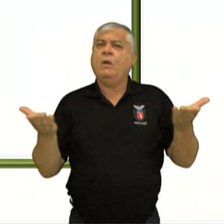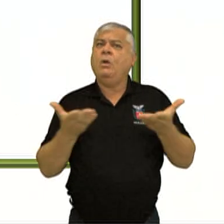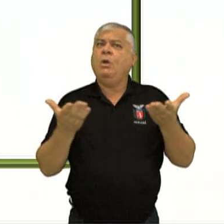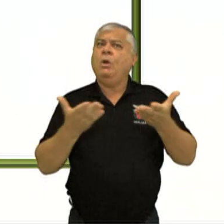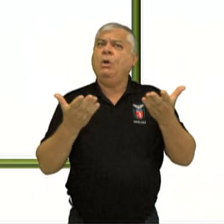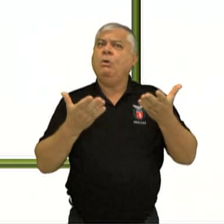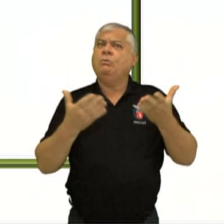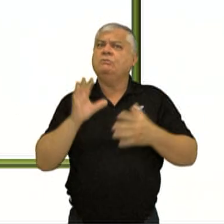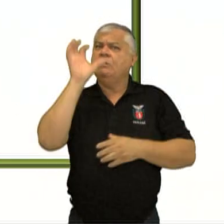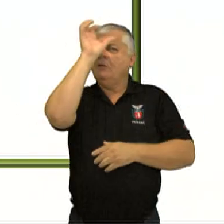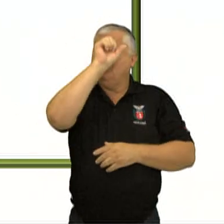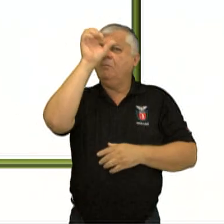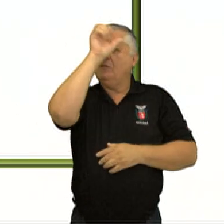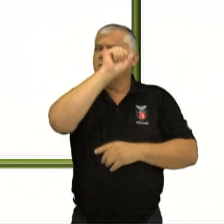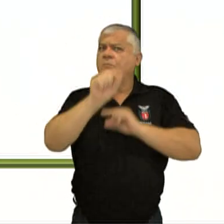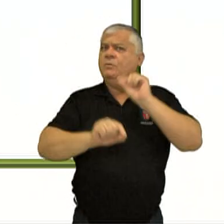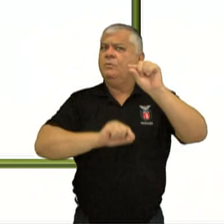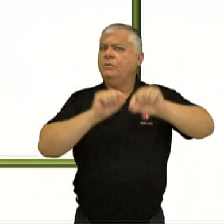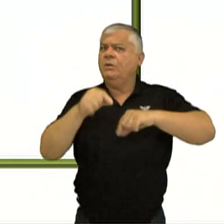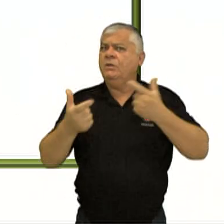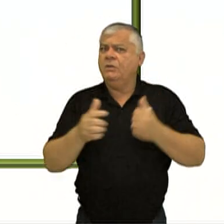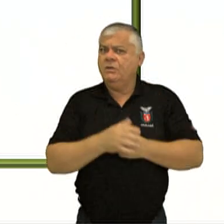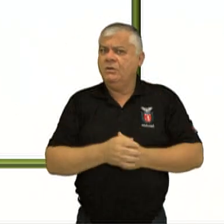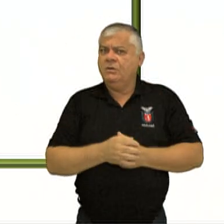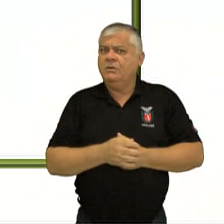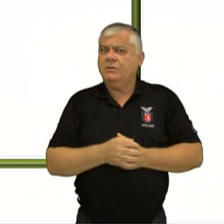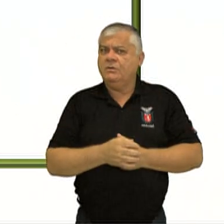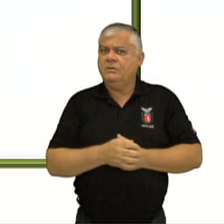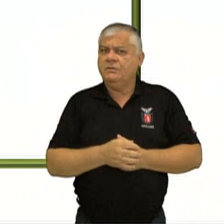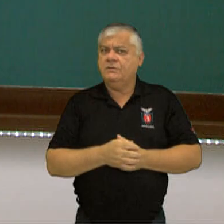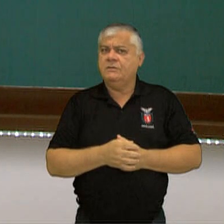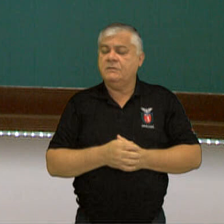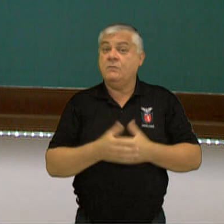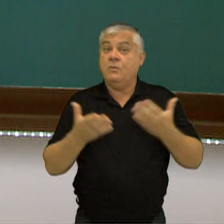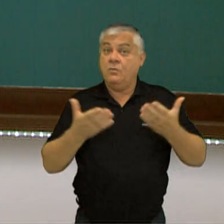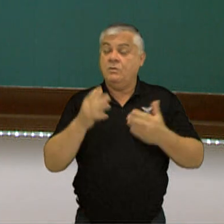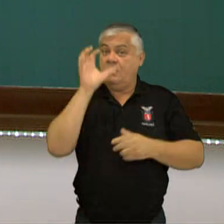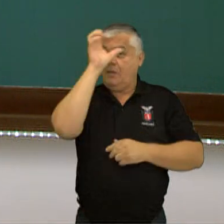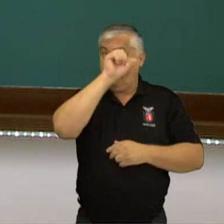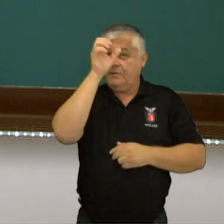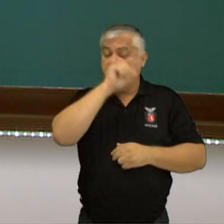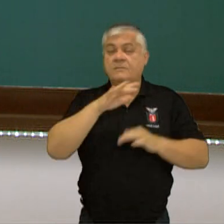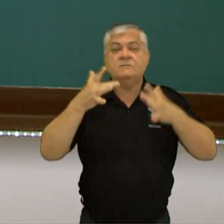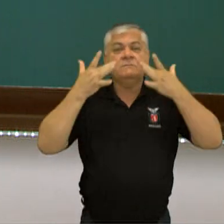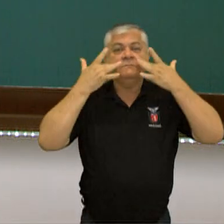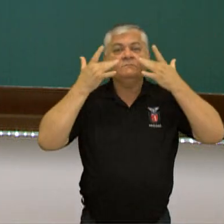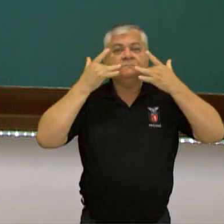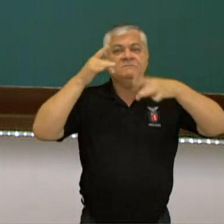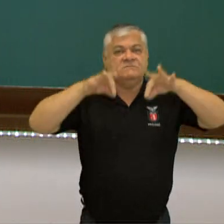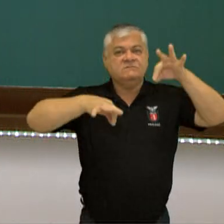vimos na aula de hoje? Hoje, caros espectadores, vimos teatro